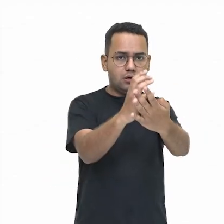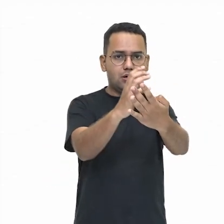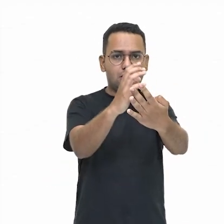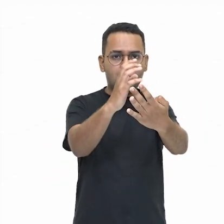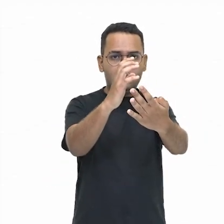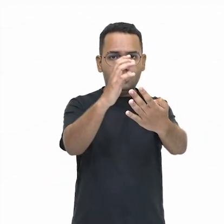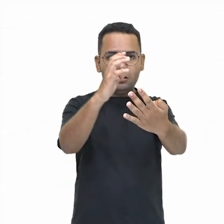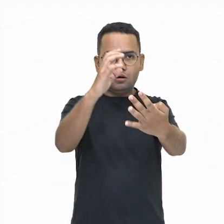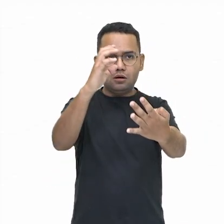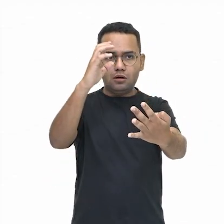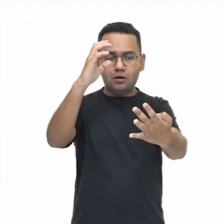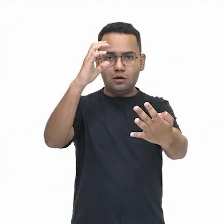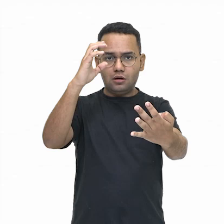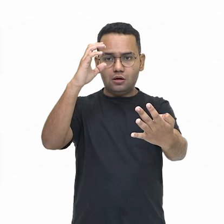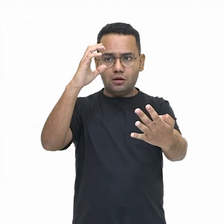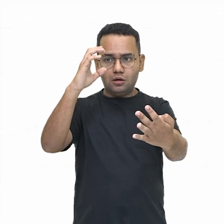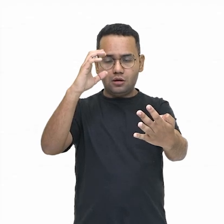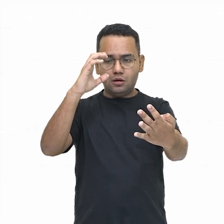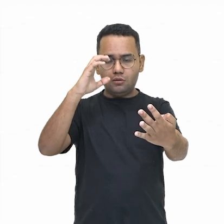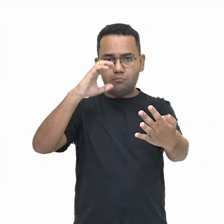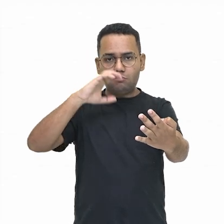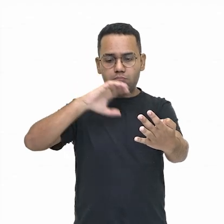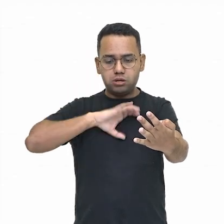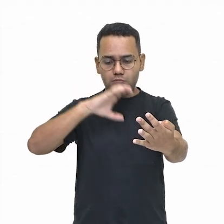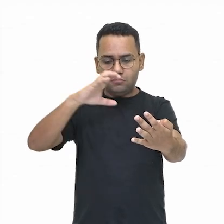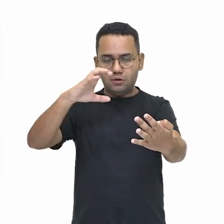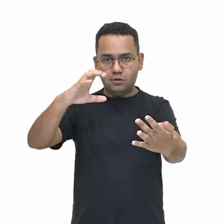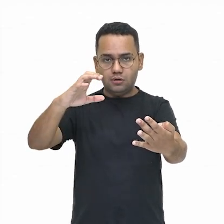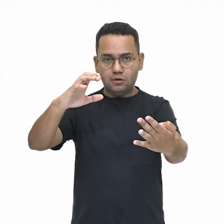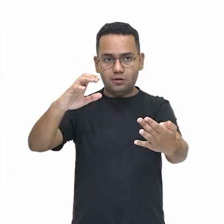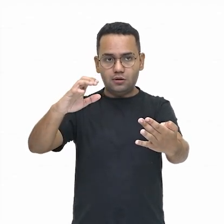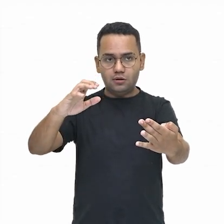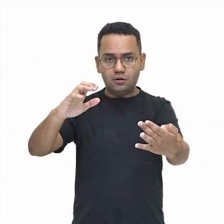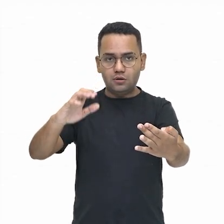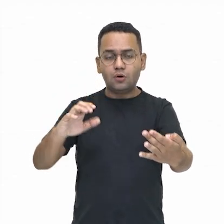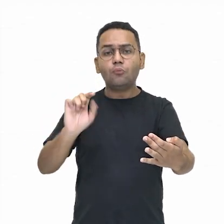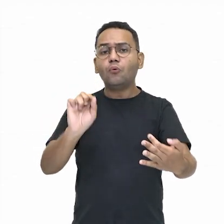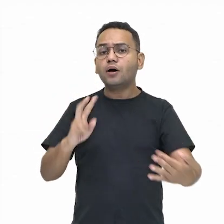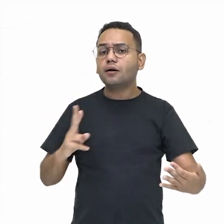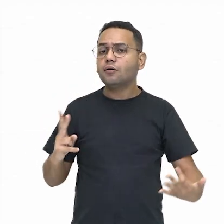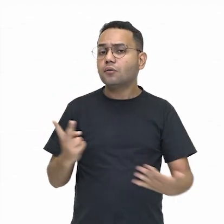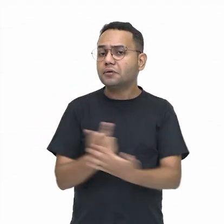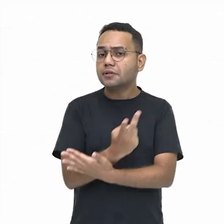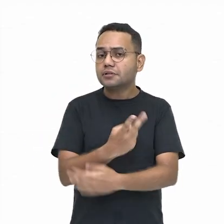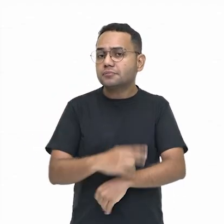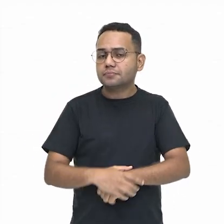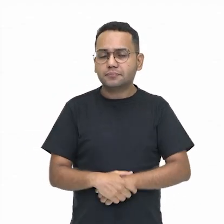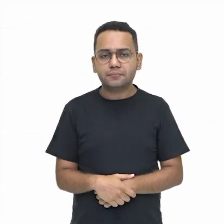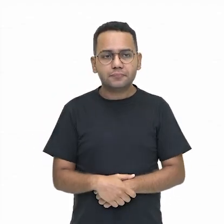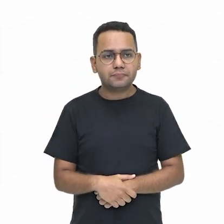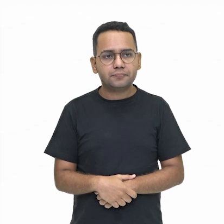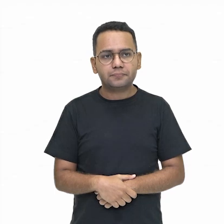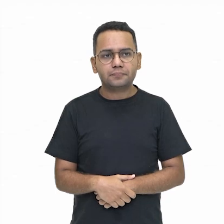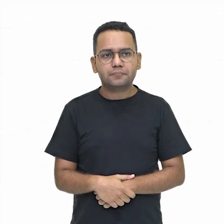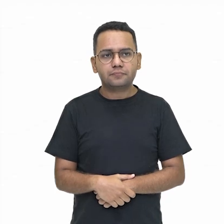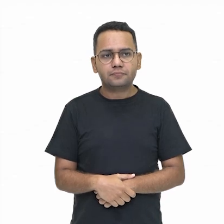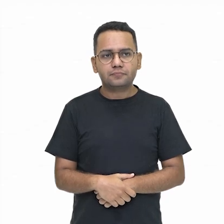quadro, retornou, mas aí tocou no cara que jogou a bola, no